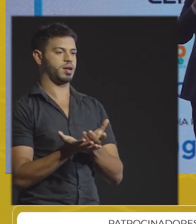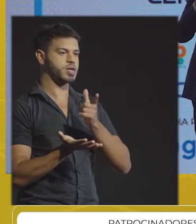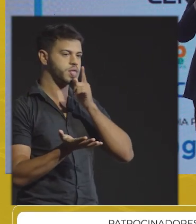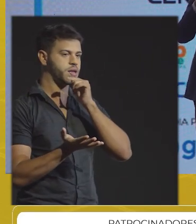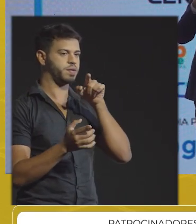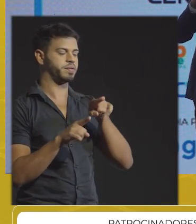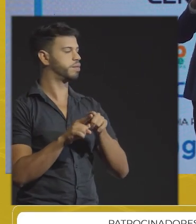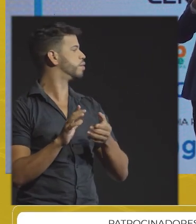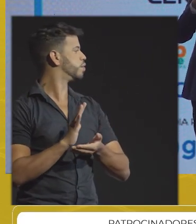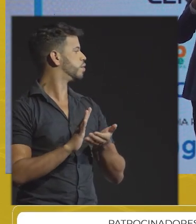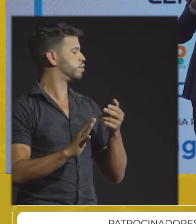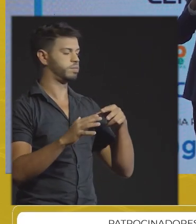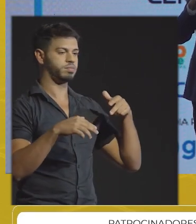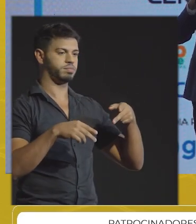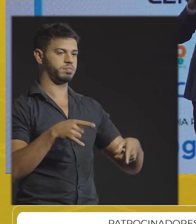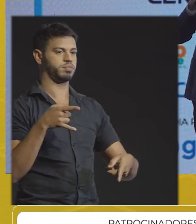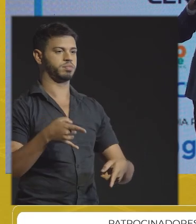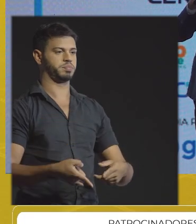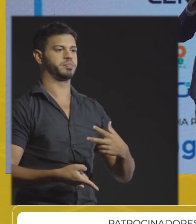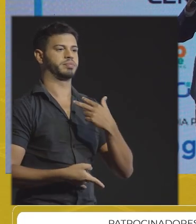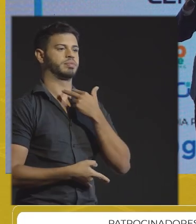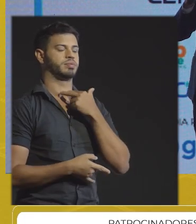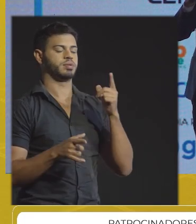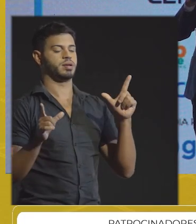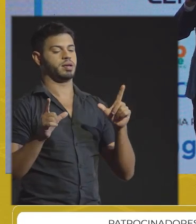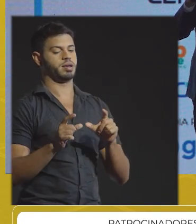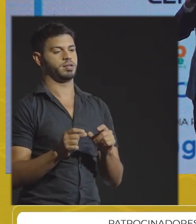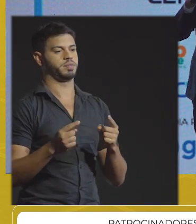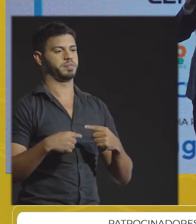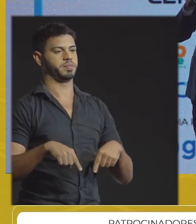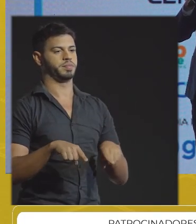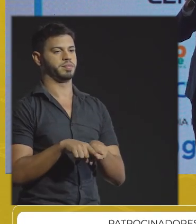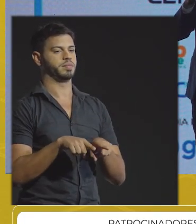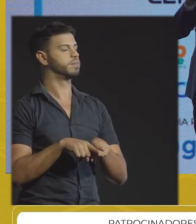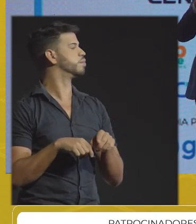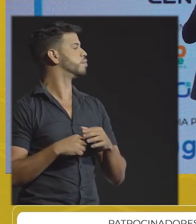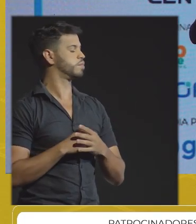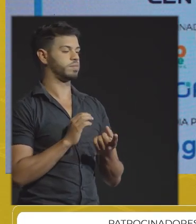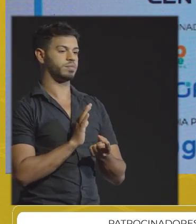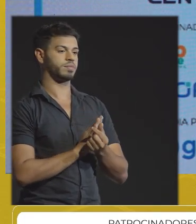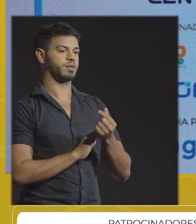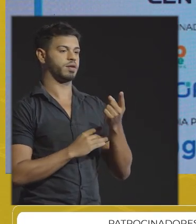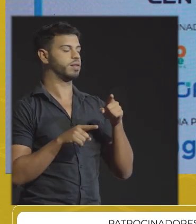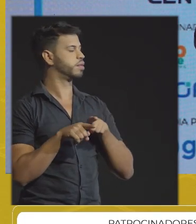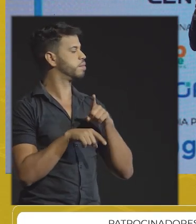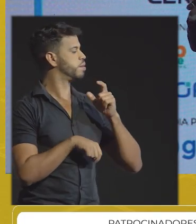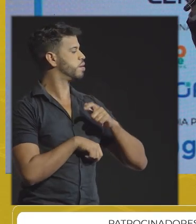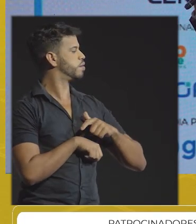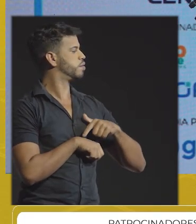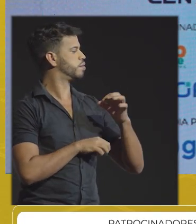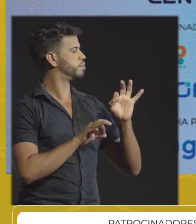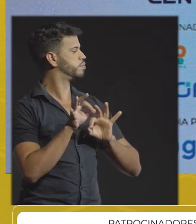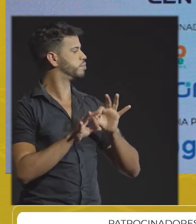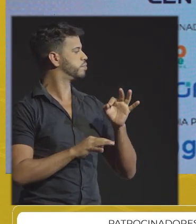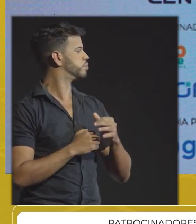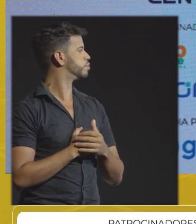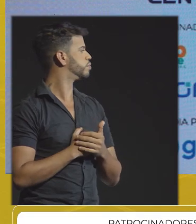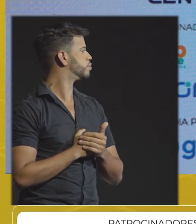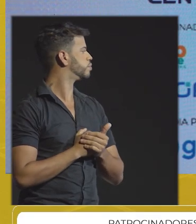cravação de Estacas no solo isso reduz bastante o o o custo e o tempo de de